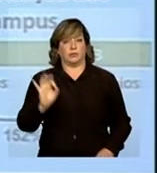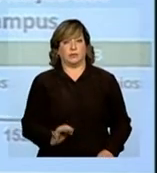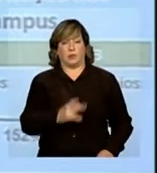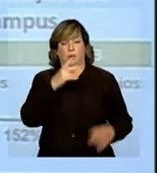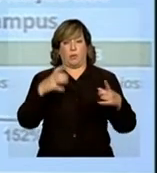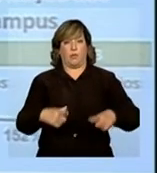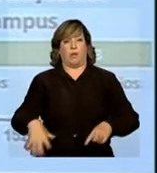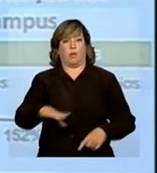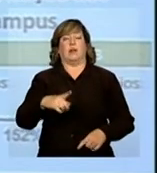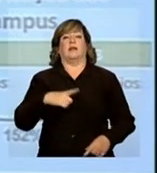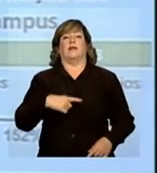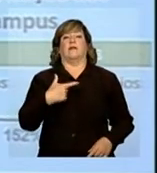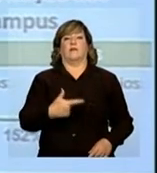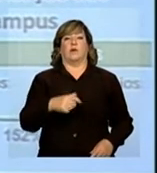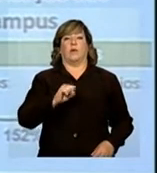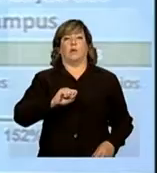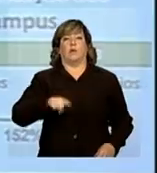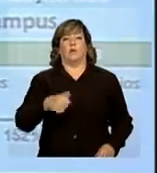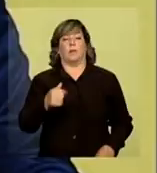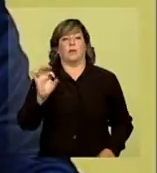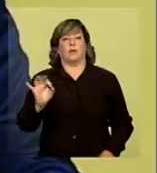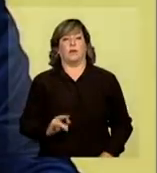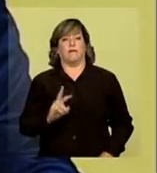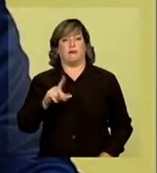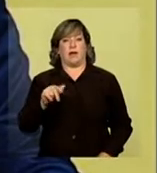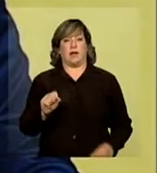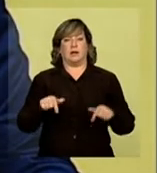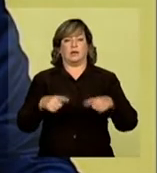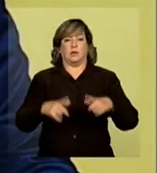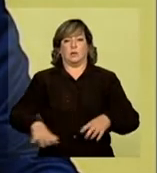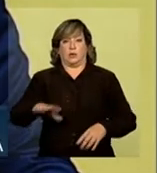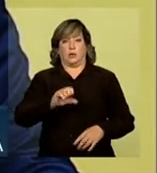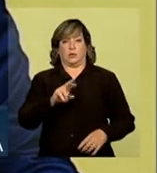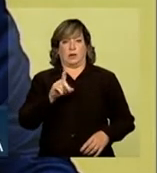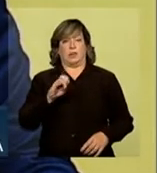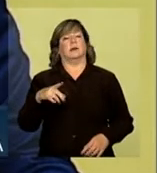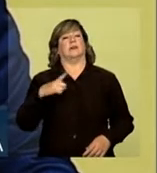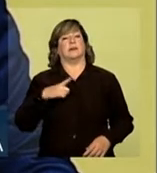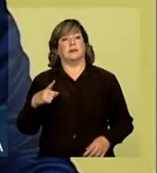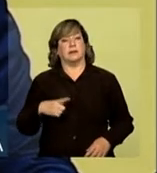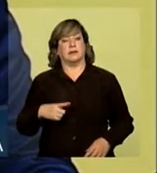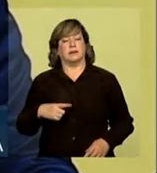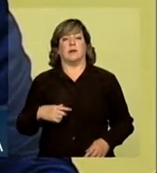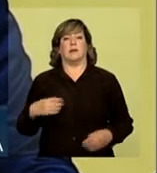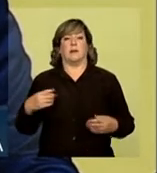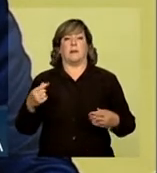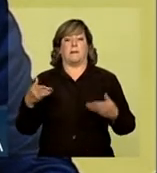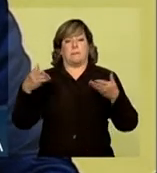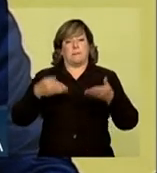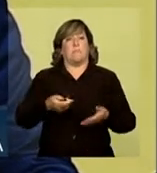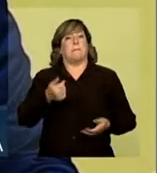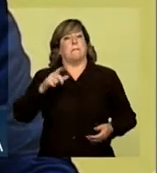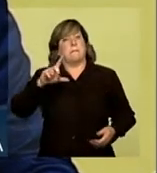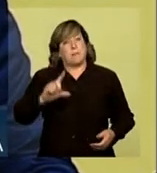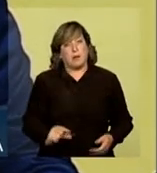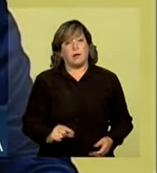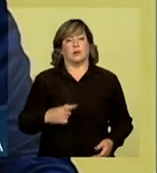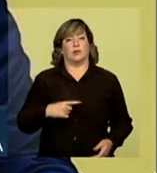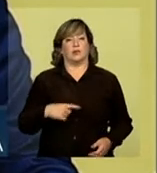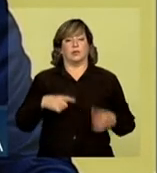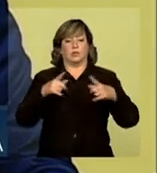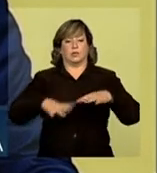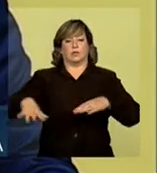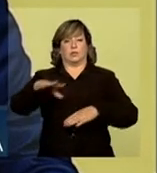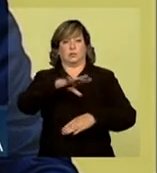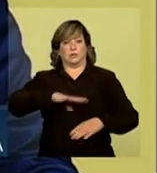tem 28,1 por cento das vagas da região Sudeste tem uma presença Menor das instituições